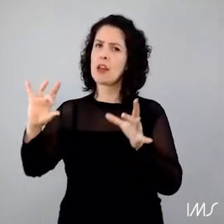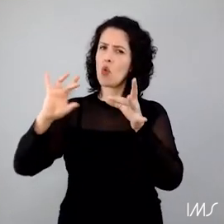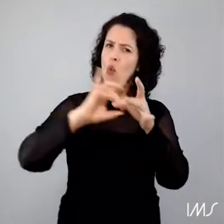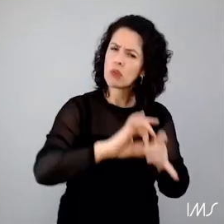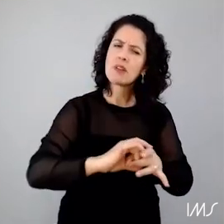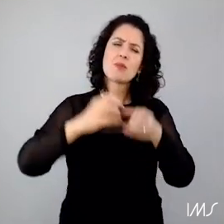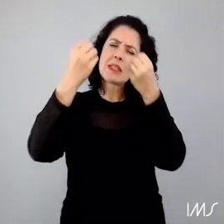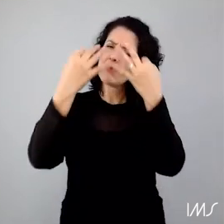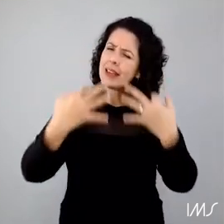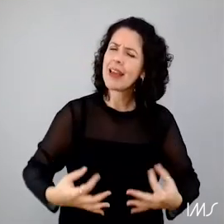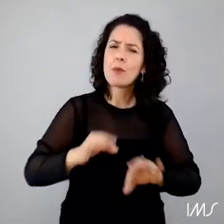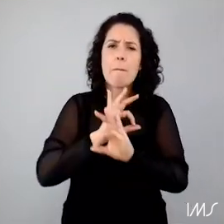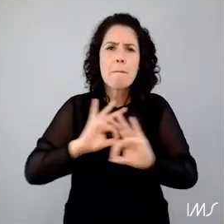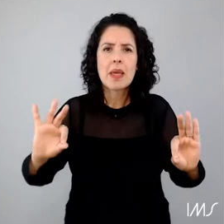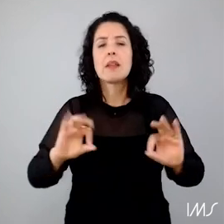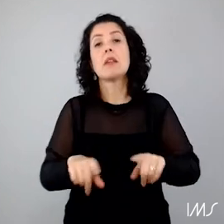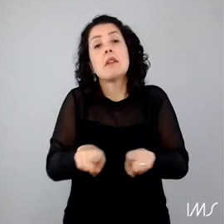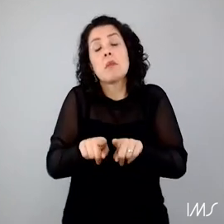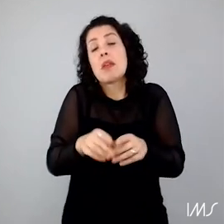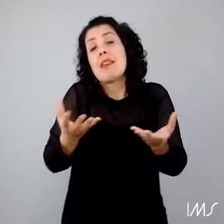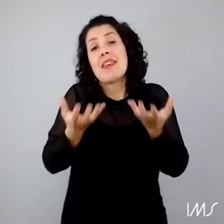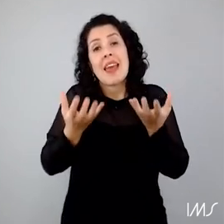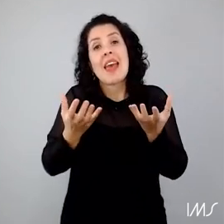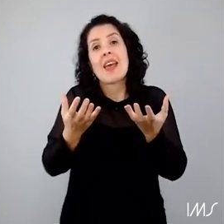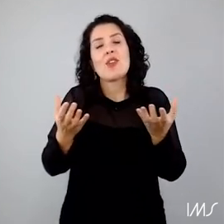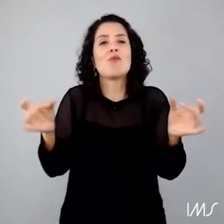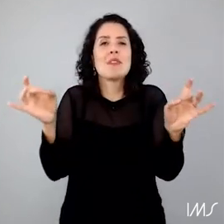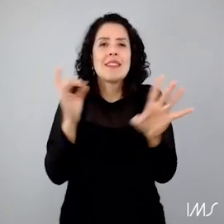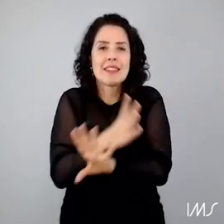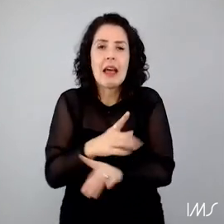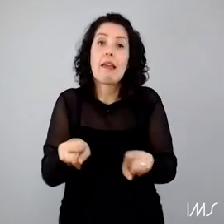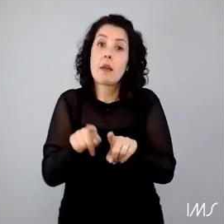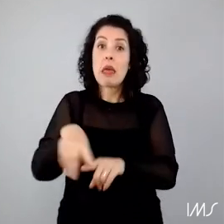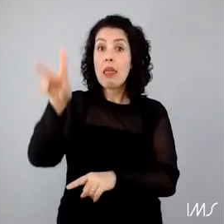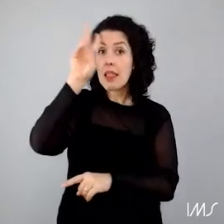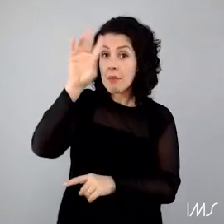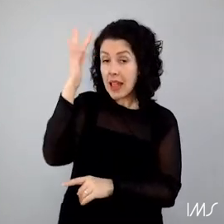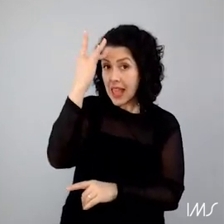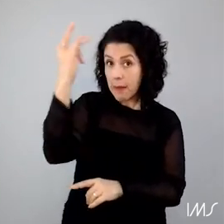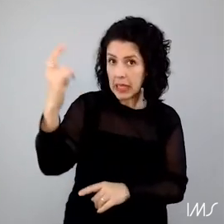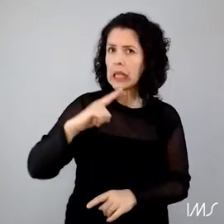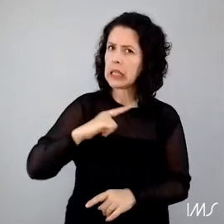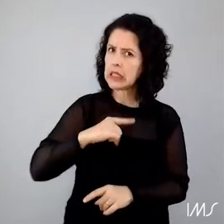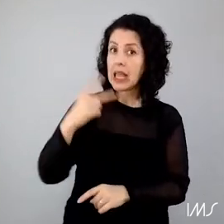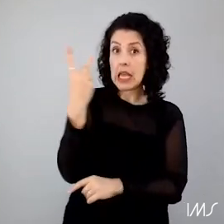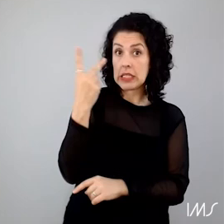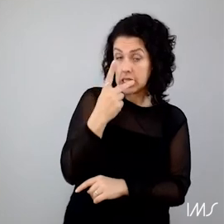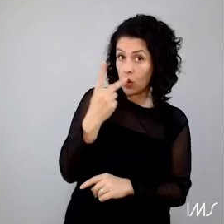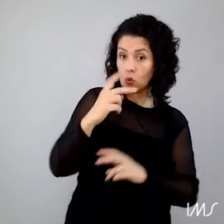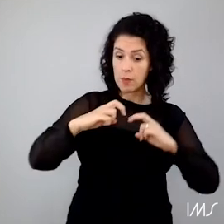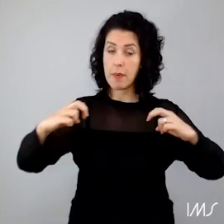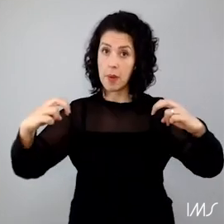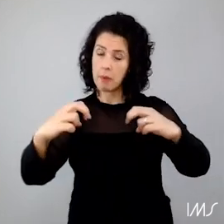lembrar que amanhã, então, temos a segunda mesa, onde a gente vai ter uma mesa com quatro mulheres para discutir as